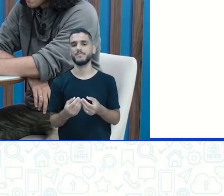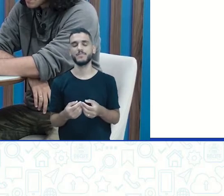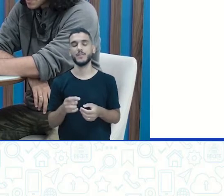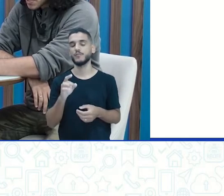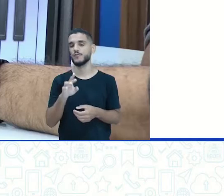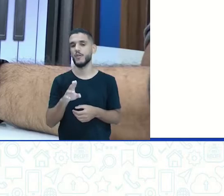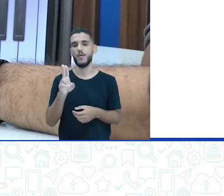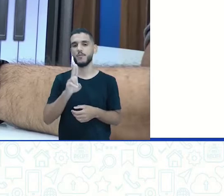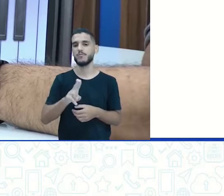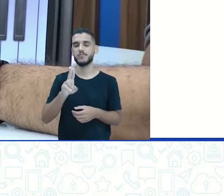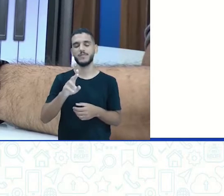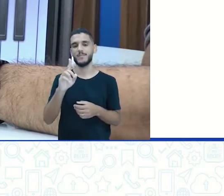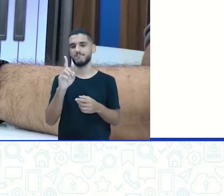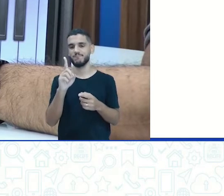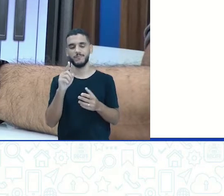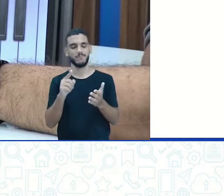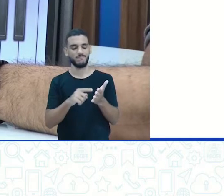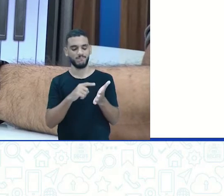o dedo de vocês.